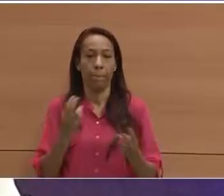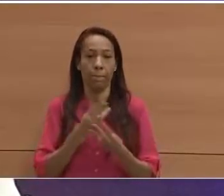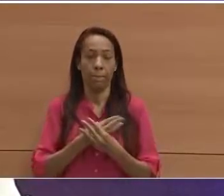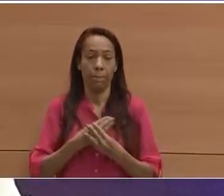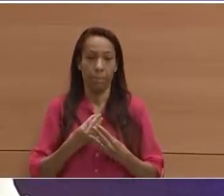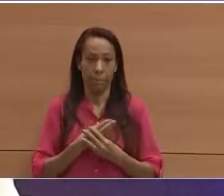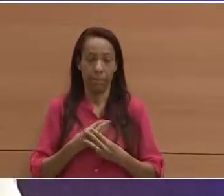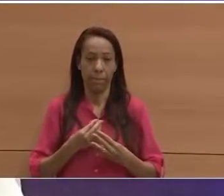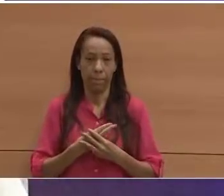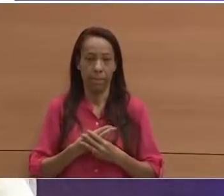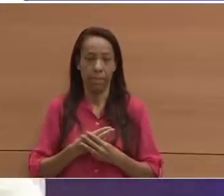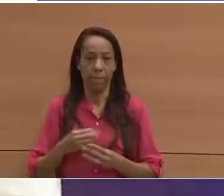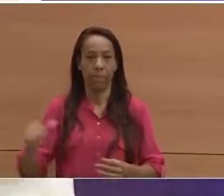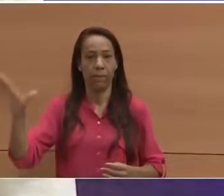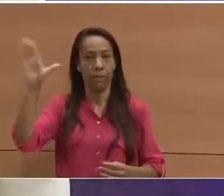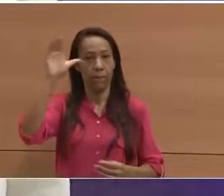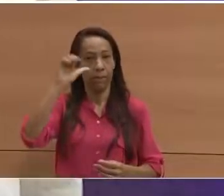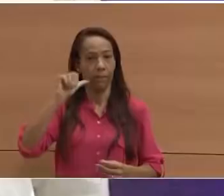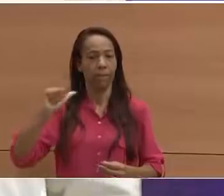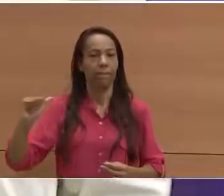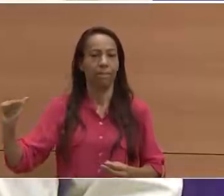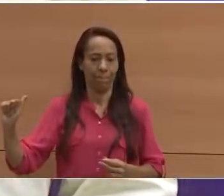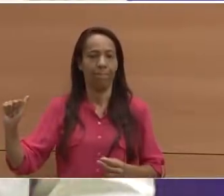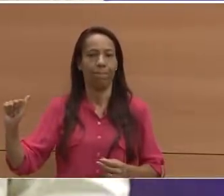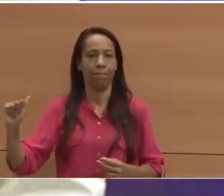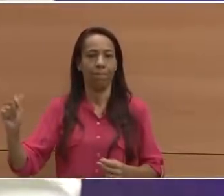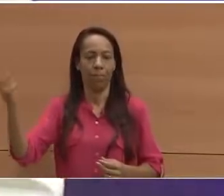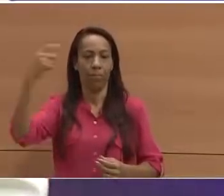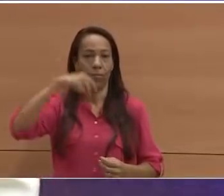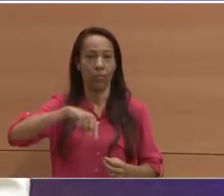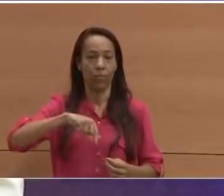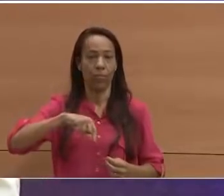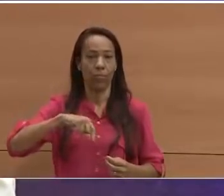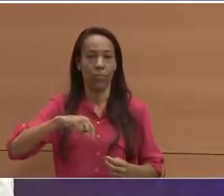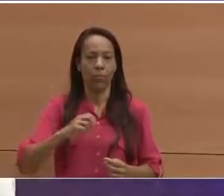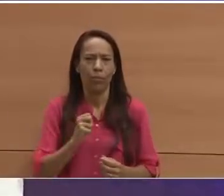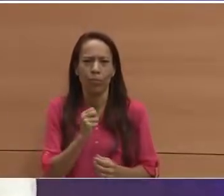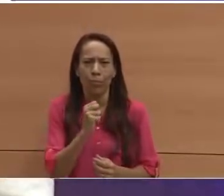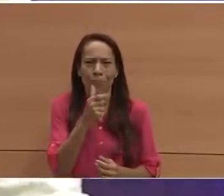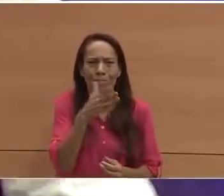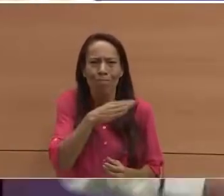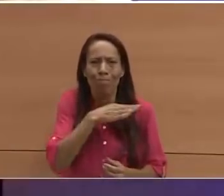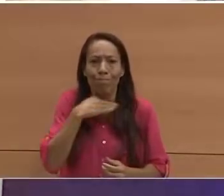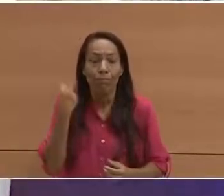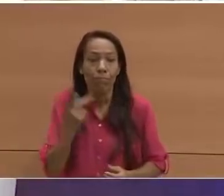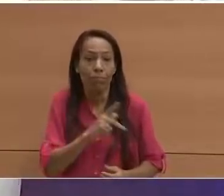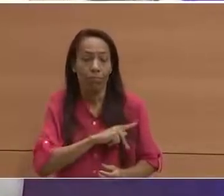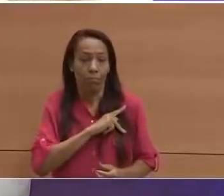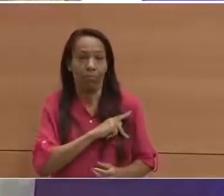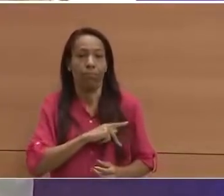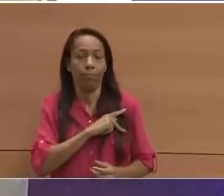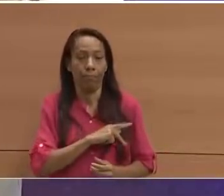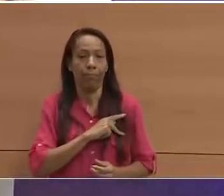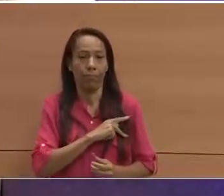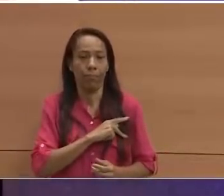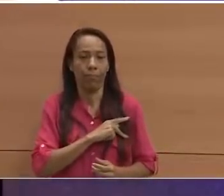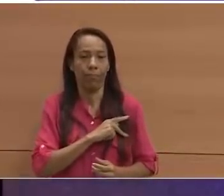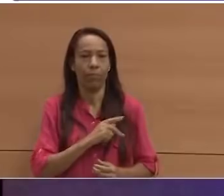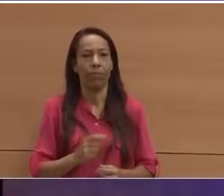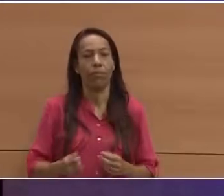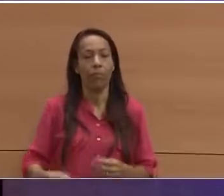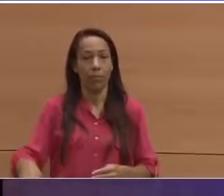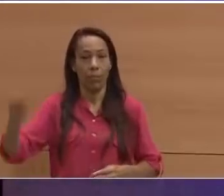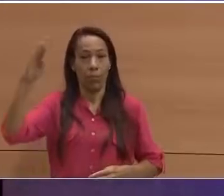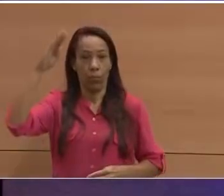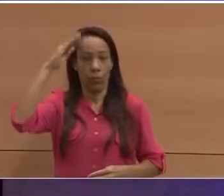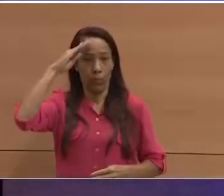Ásia, e vocês sabem do tumulto, quase o mataram fora do templo, e no fim o comandante da guarda